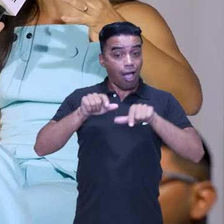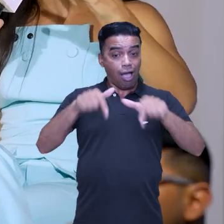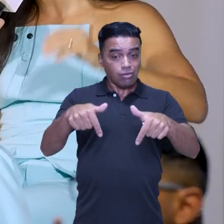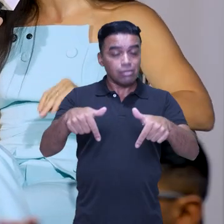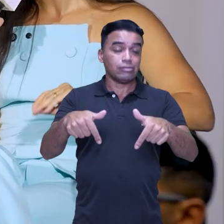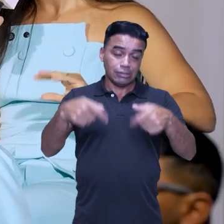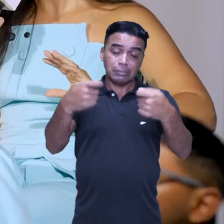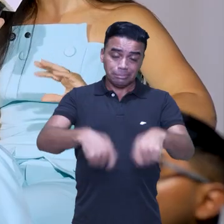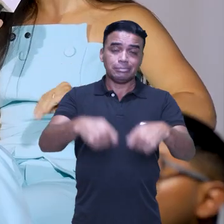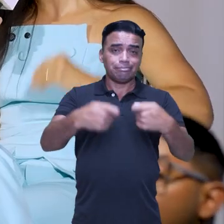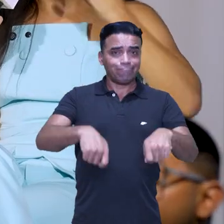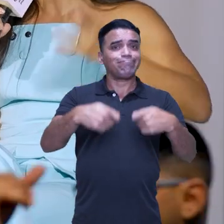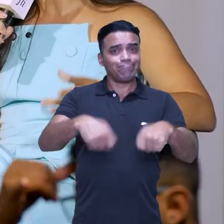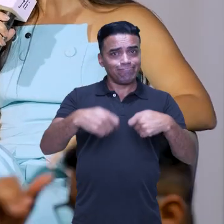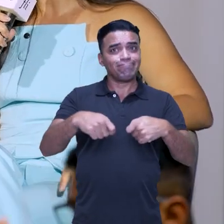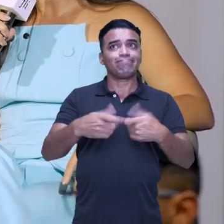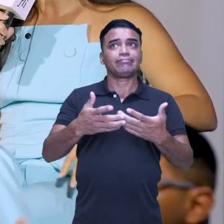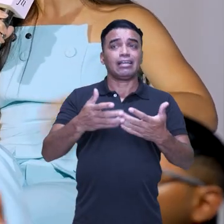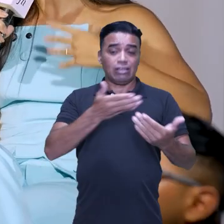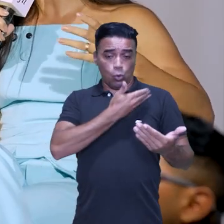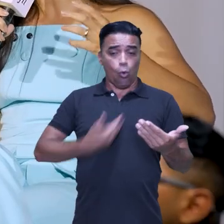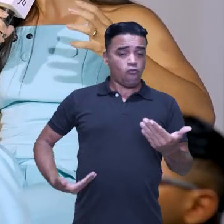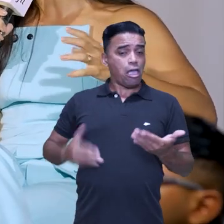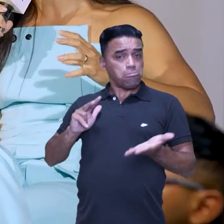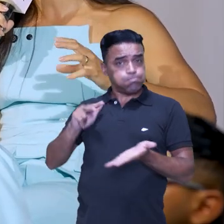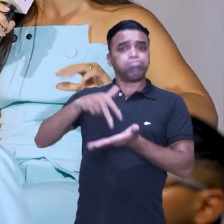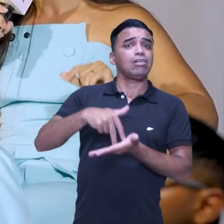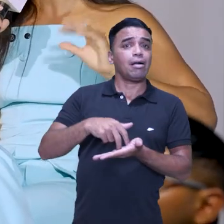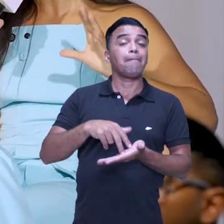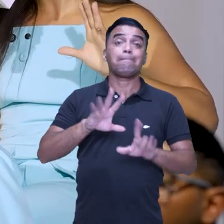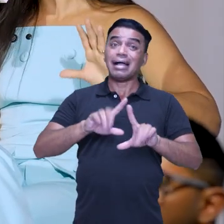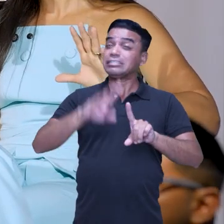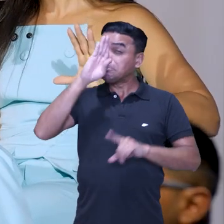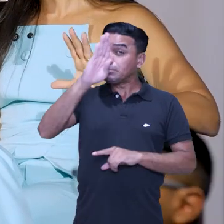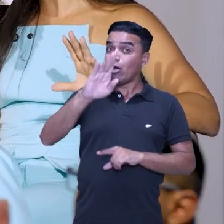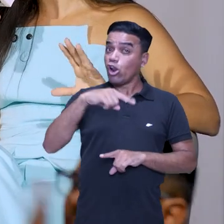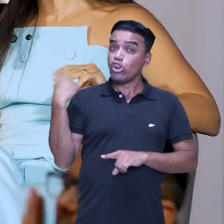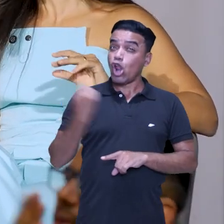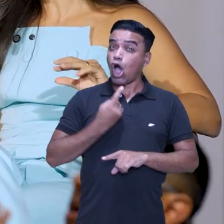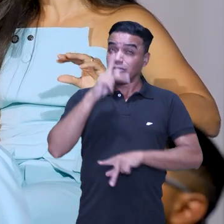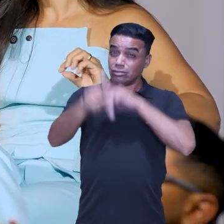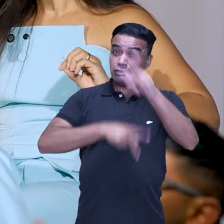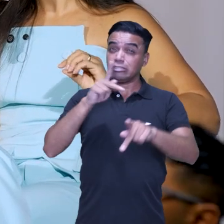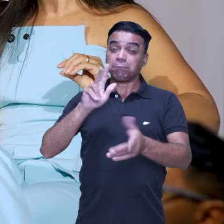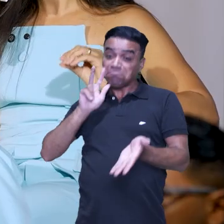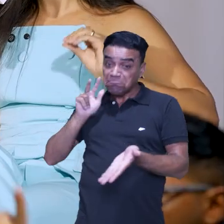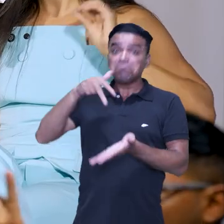precisa muito mesmo, precisamos de um Estado mais atuante, mas precisamos que nós, enquanto sociedade, que a gente também